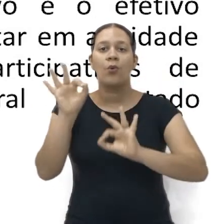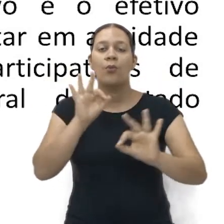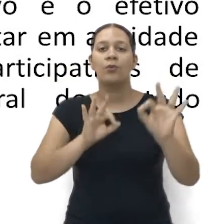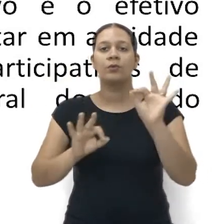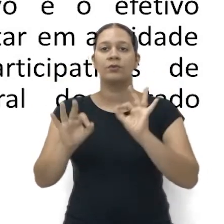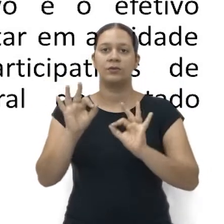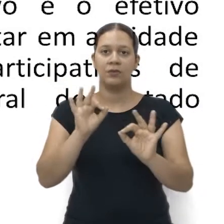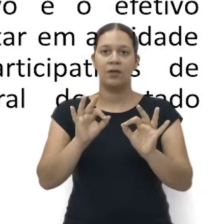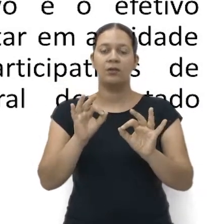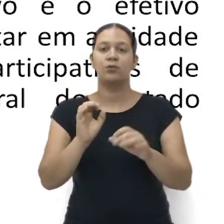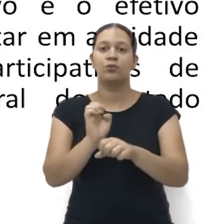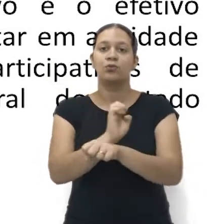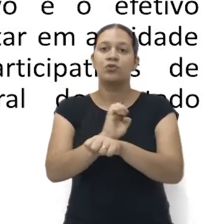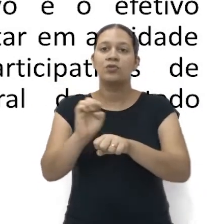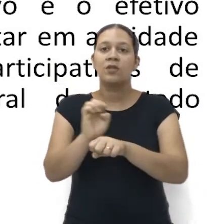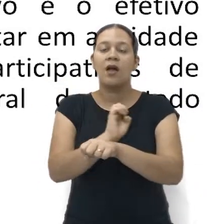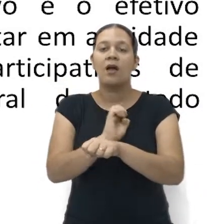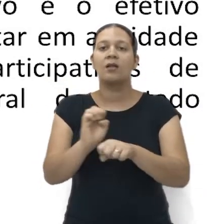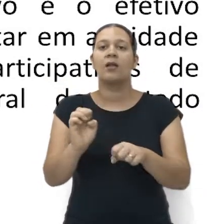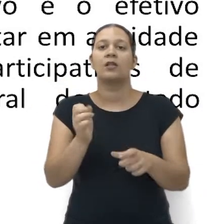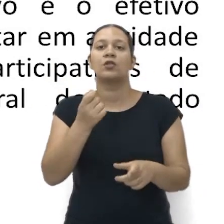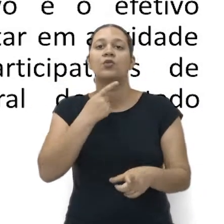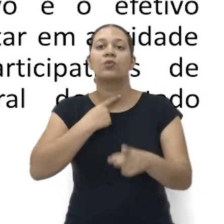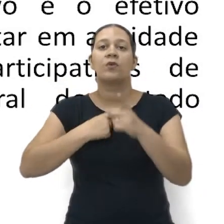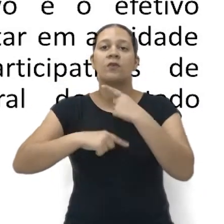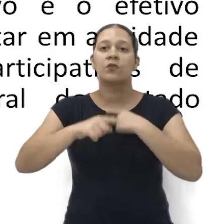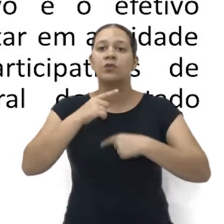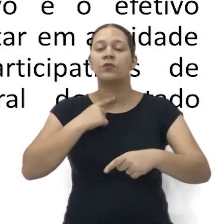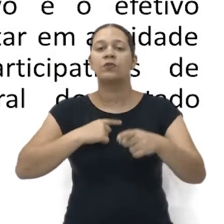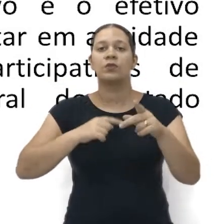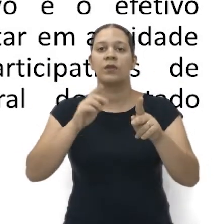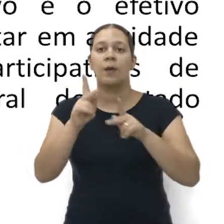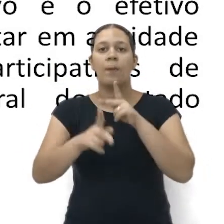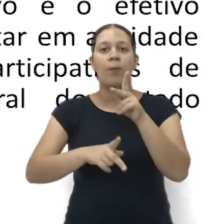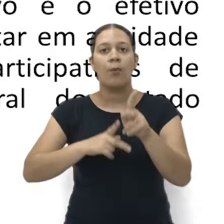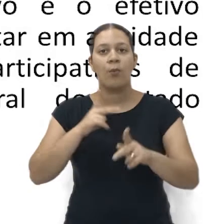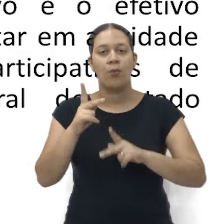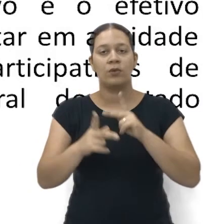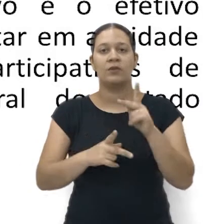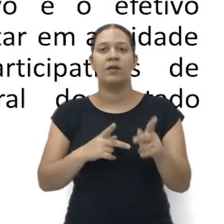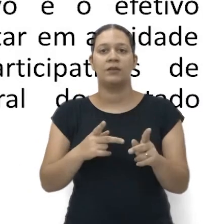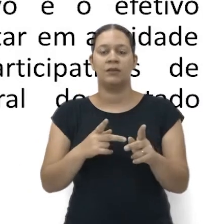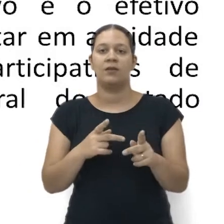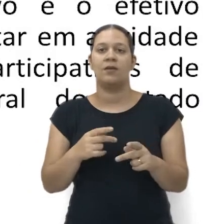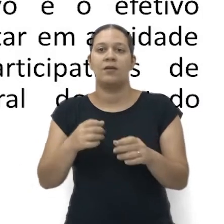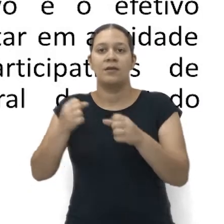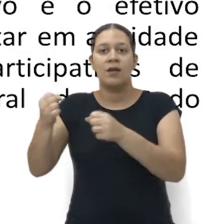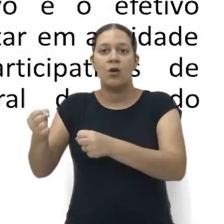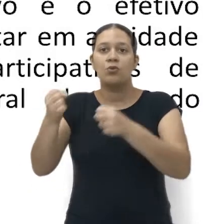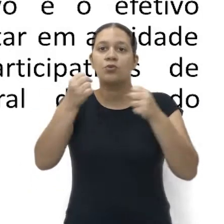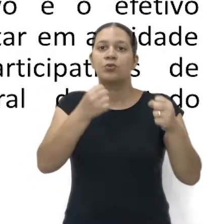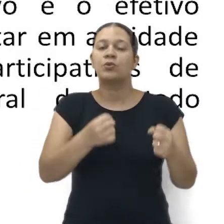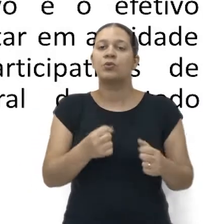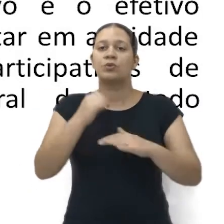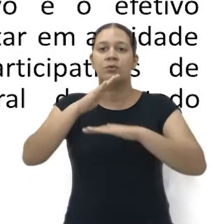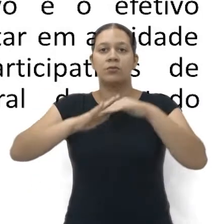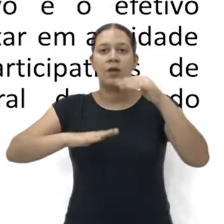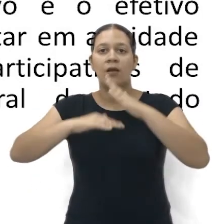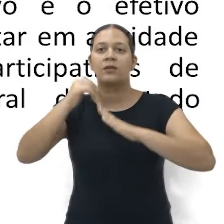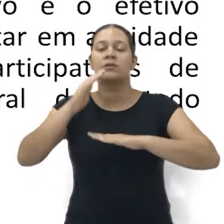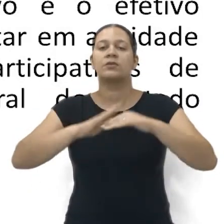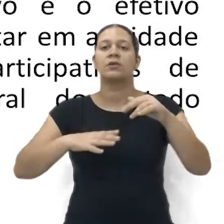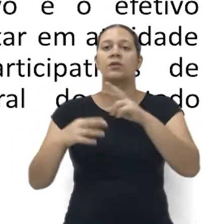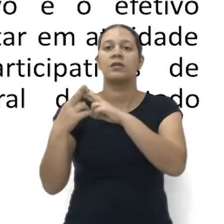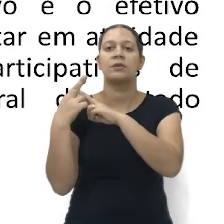e harmônico do Estado, né? A vontade popular define as autoridades, as competências e as